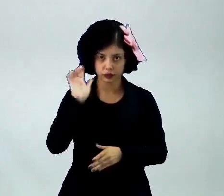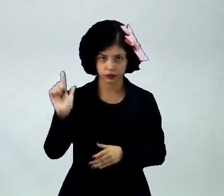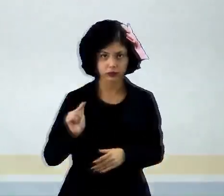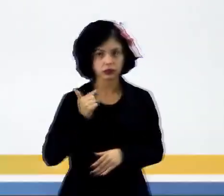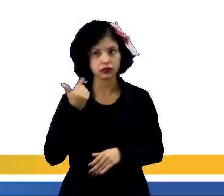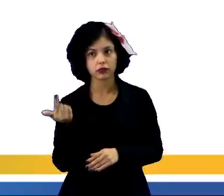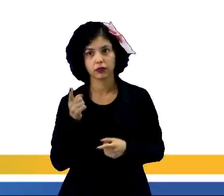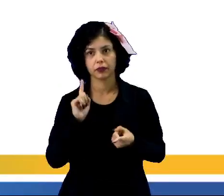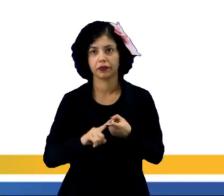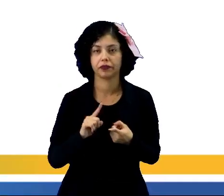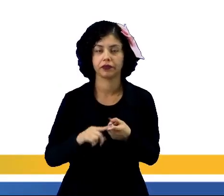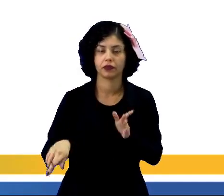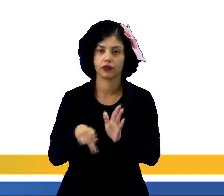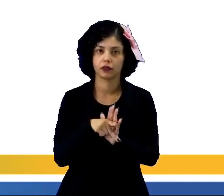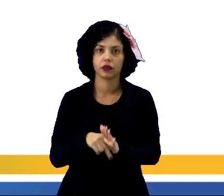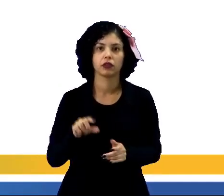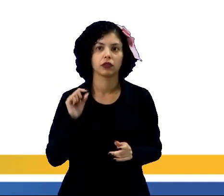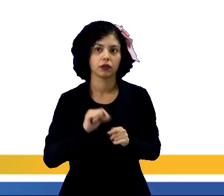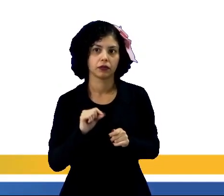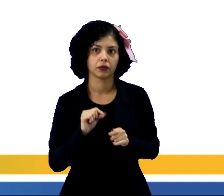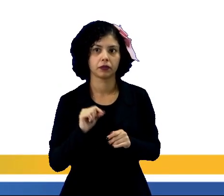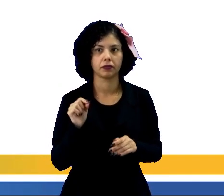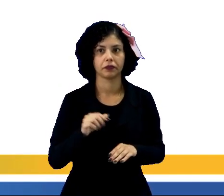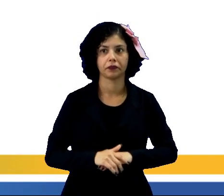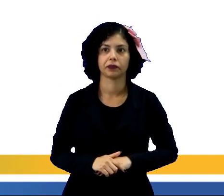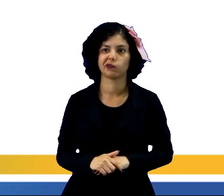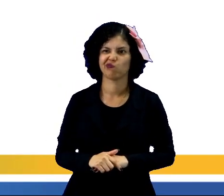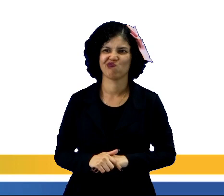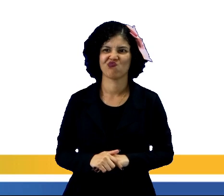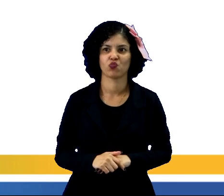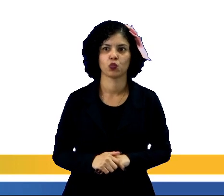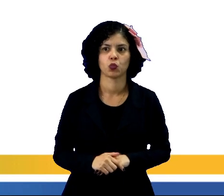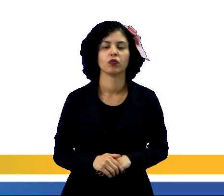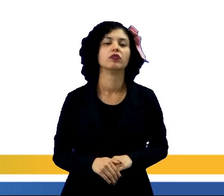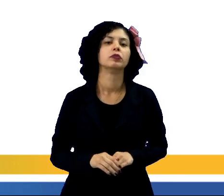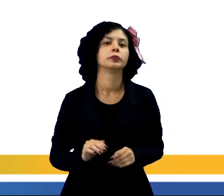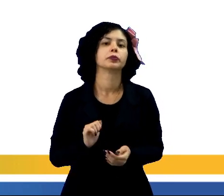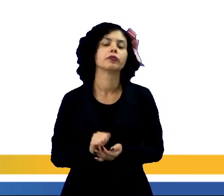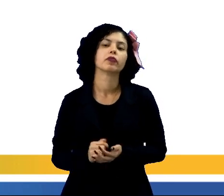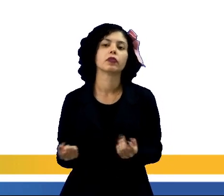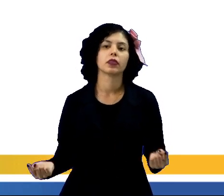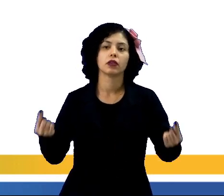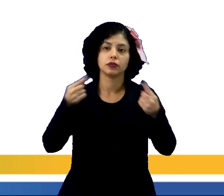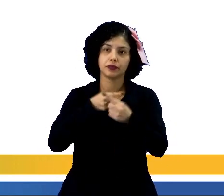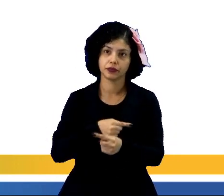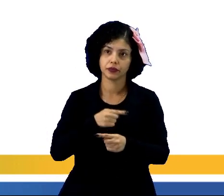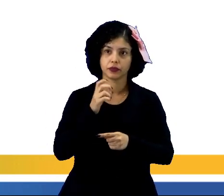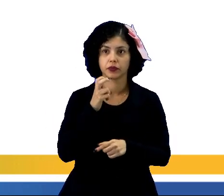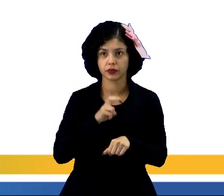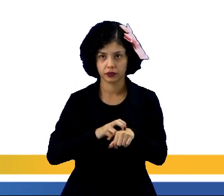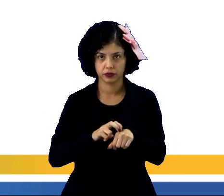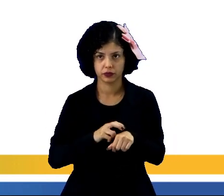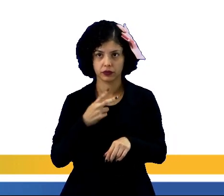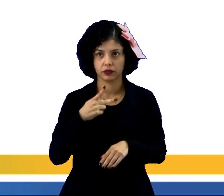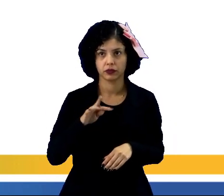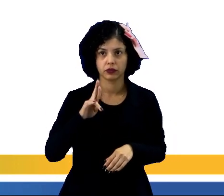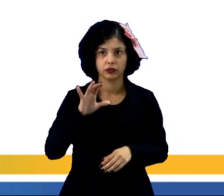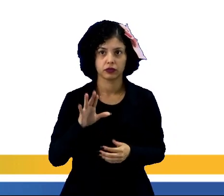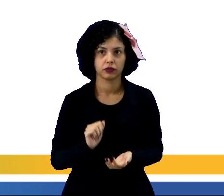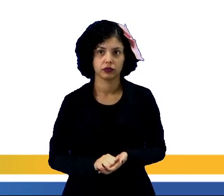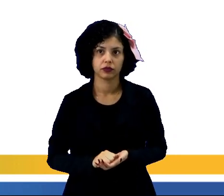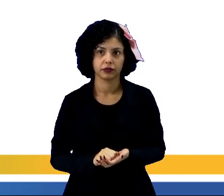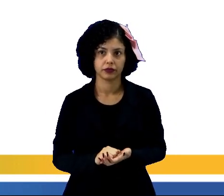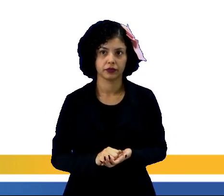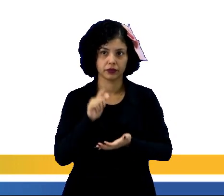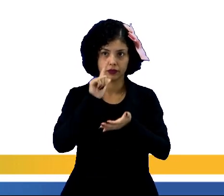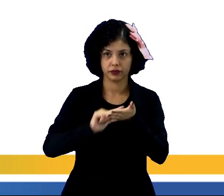a outras, porque foi justamente o que ele fez. E aí, cruzando plantas de sementes verdes puras com